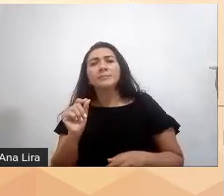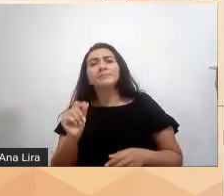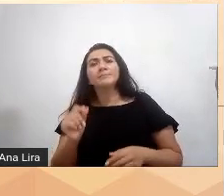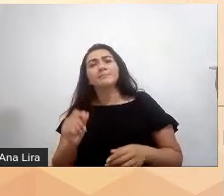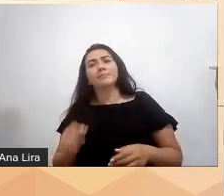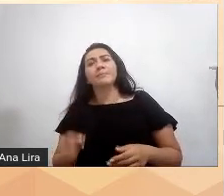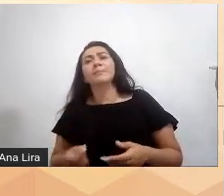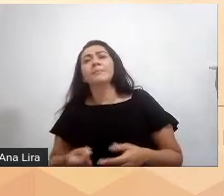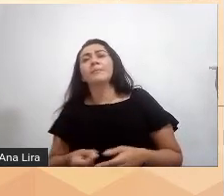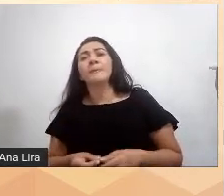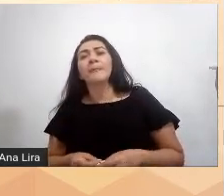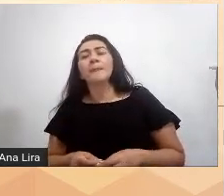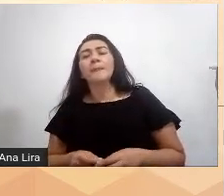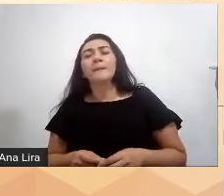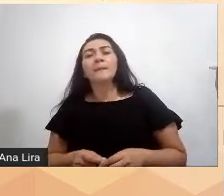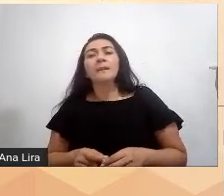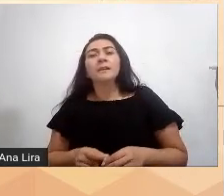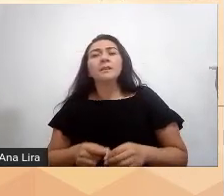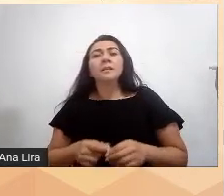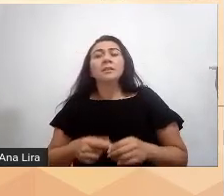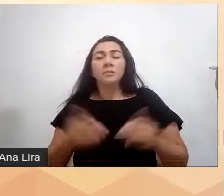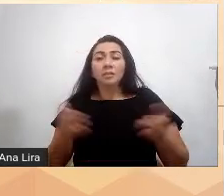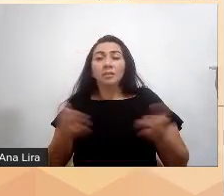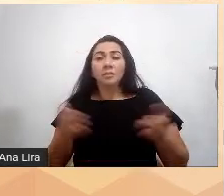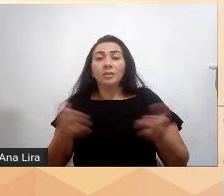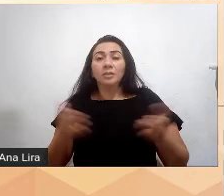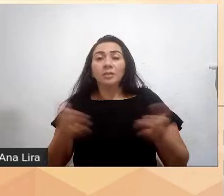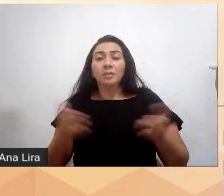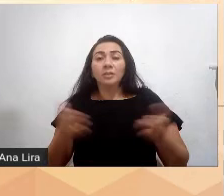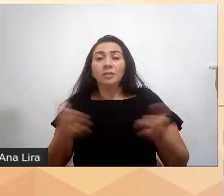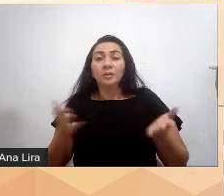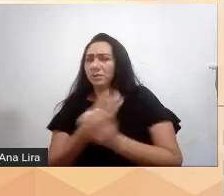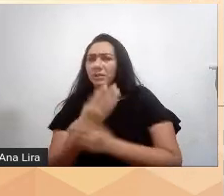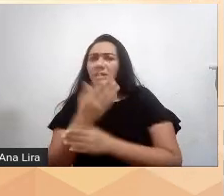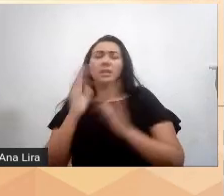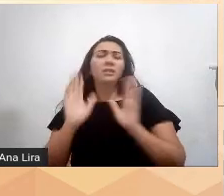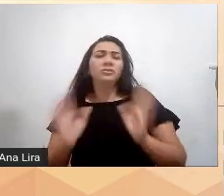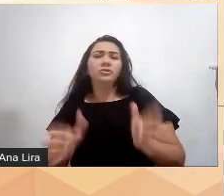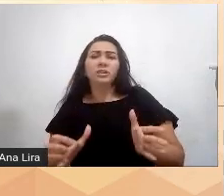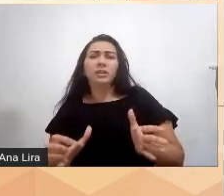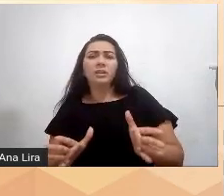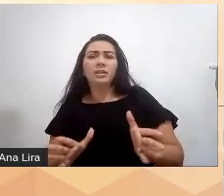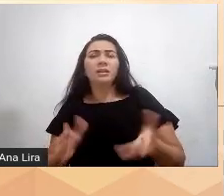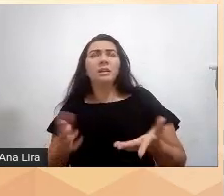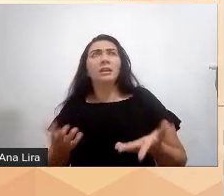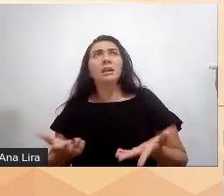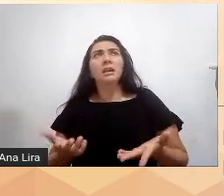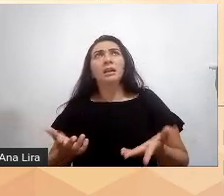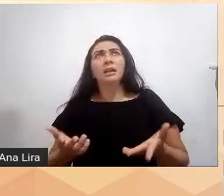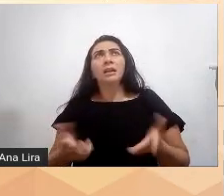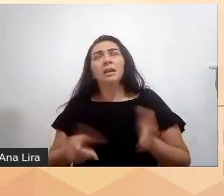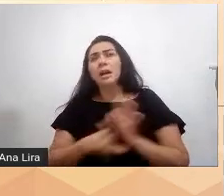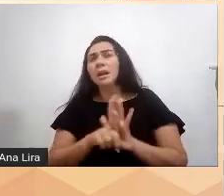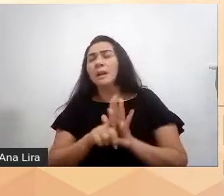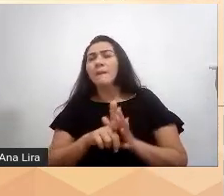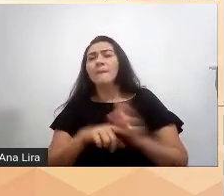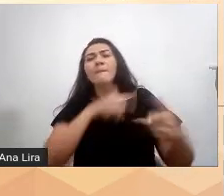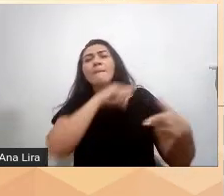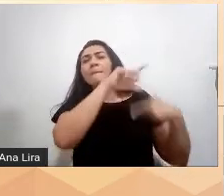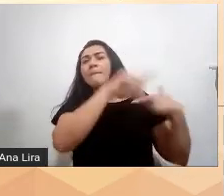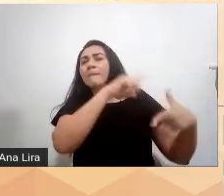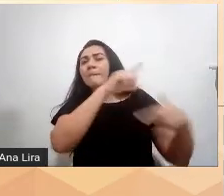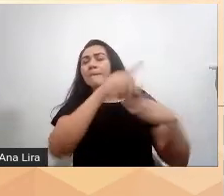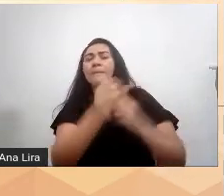Lei de Incentivo à Cultura. E a acessibilidade, ela está sendo muito, muito, muito solicitada